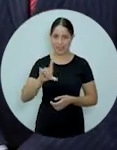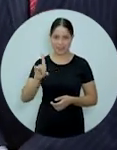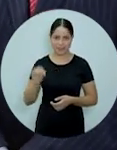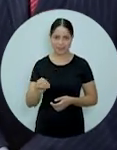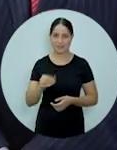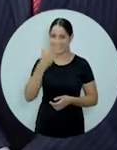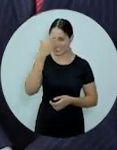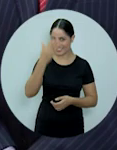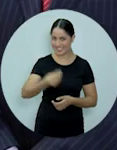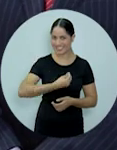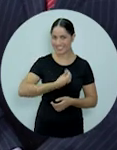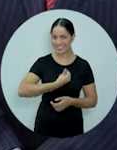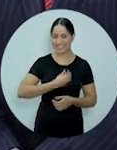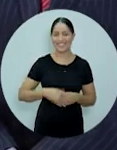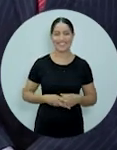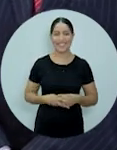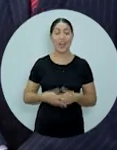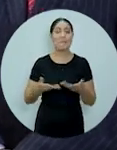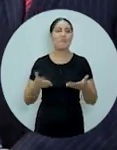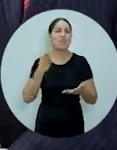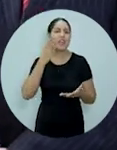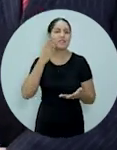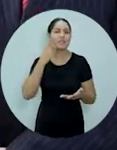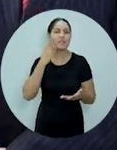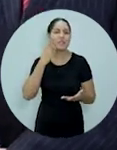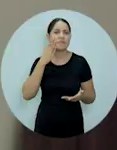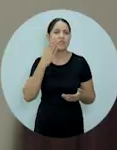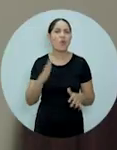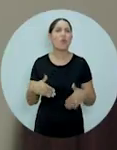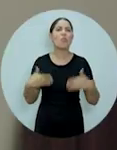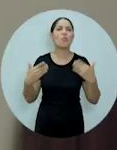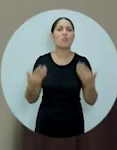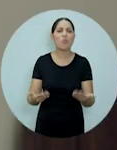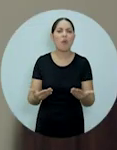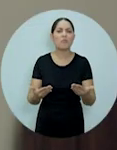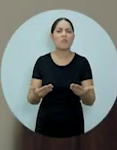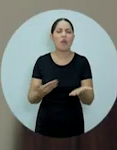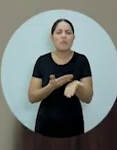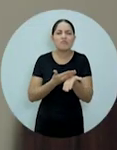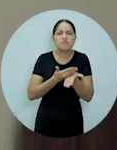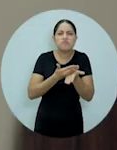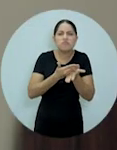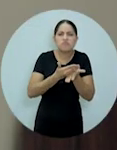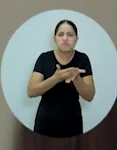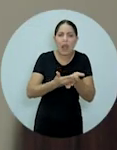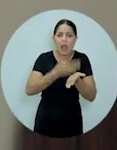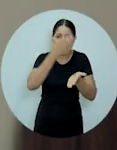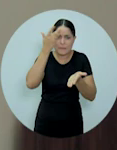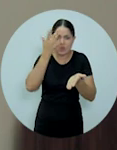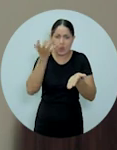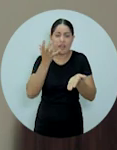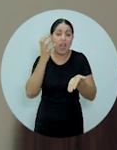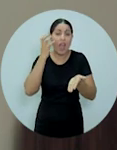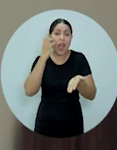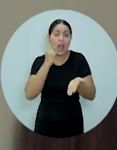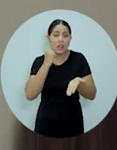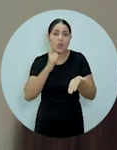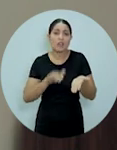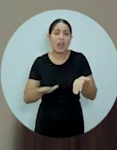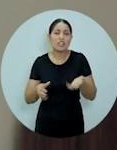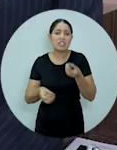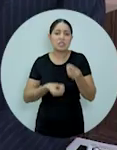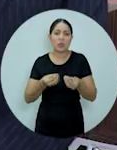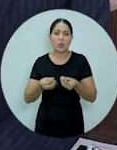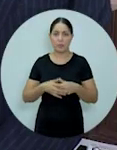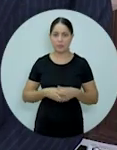Muito obrigado pela participação, doutor. Doutor, eu queria saber quais devem ser os primeiros passos para quem quer adotar uma